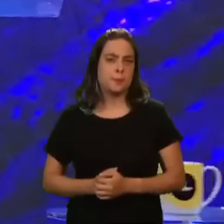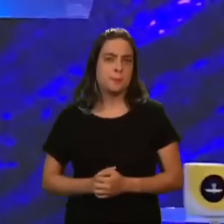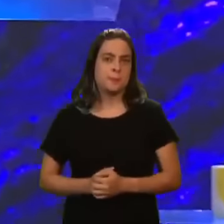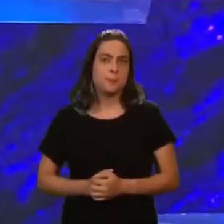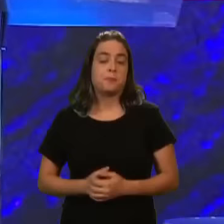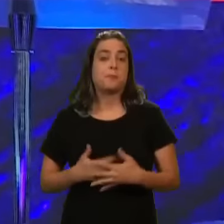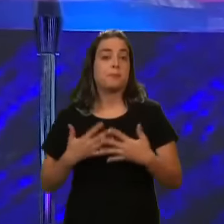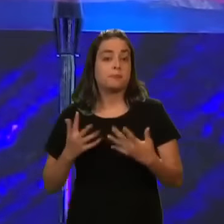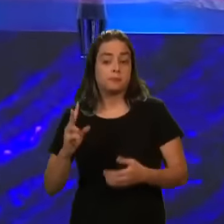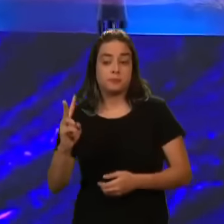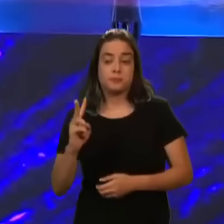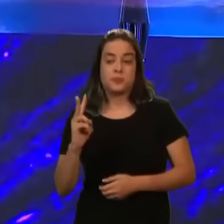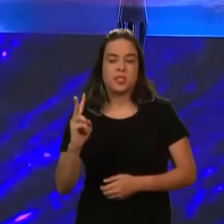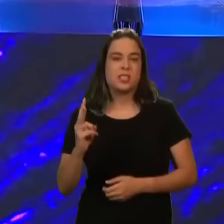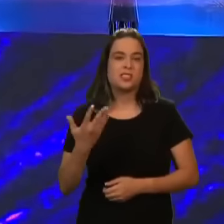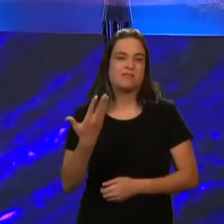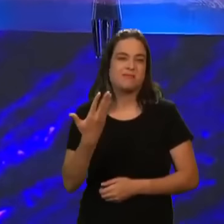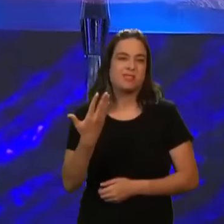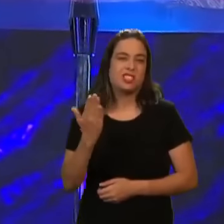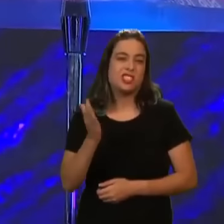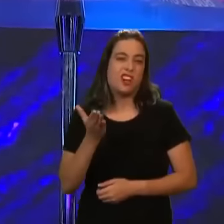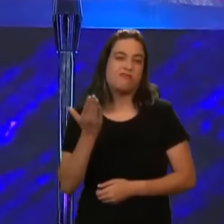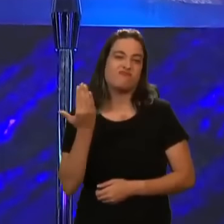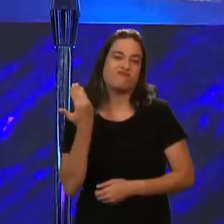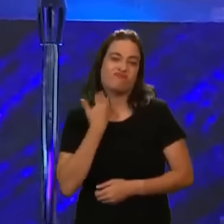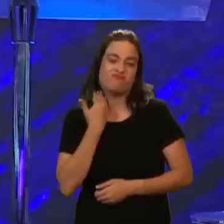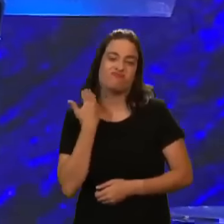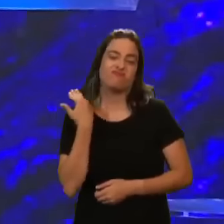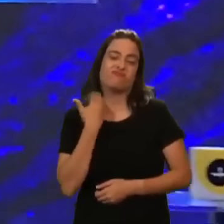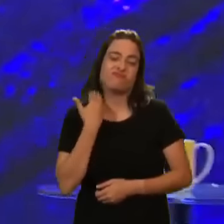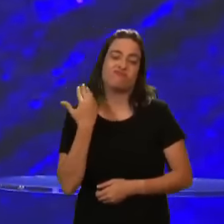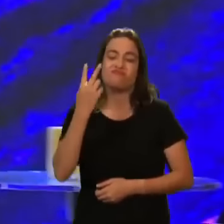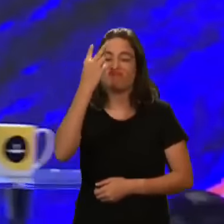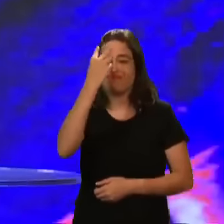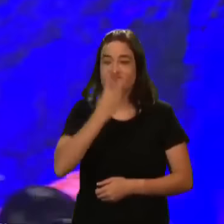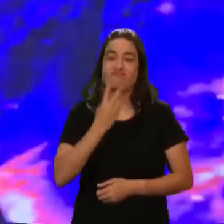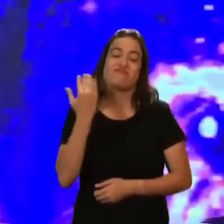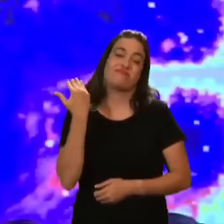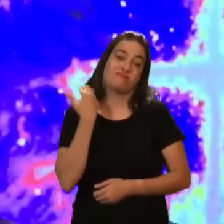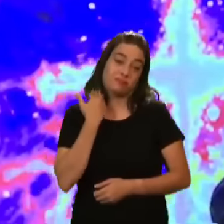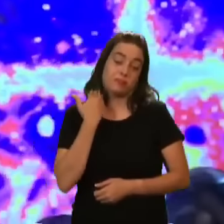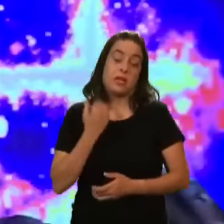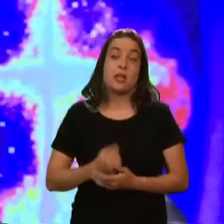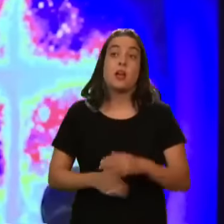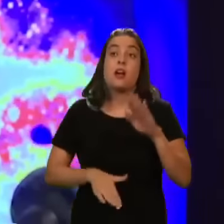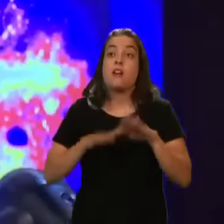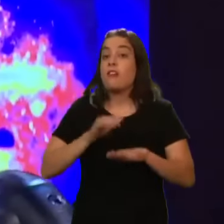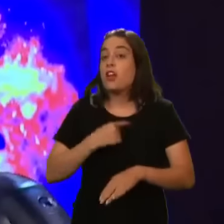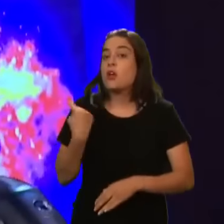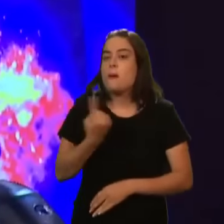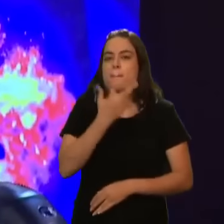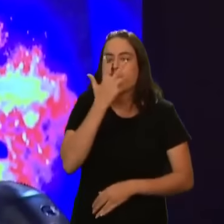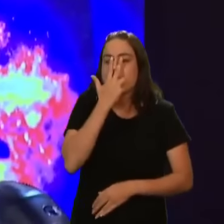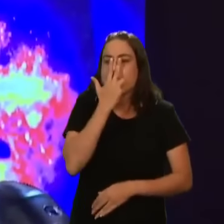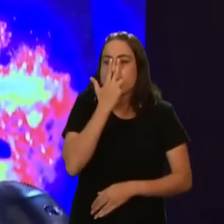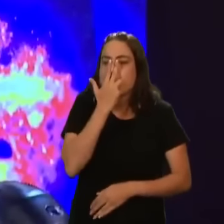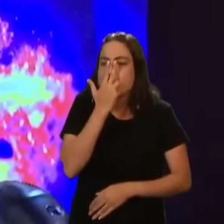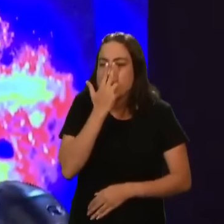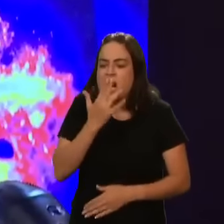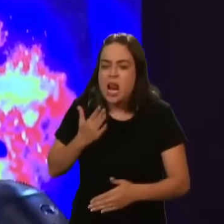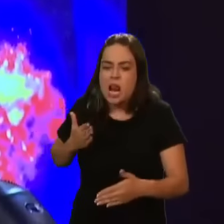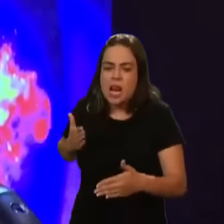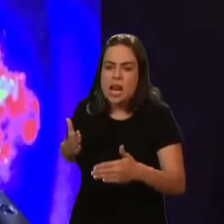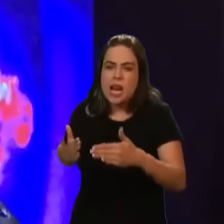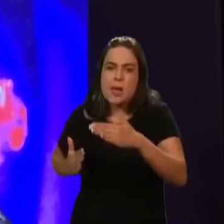estavam cansados da sua condição. Sabe o que eu descubro? Muitos de nós ainda não chegamos no ponto do